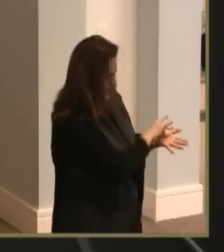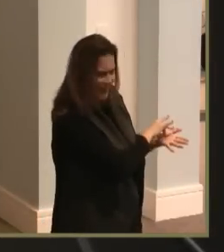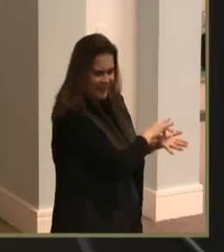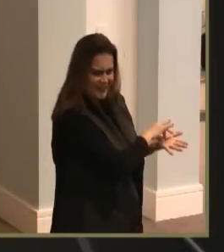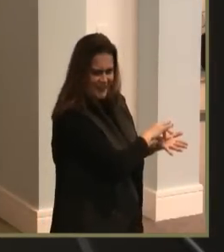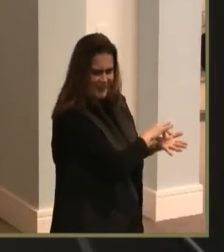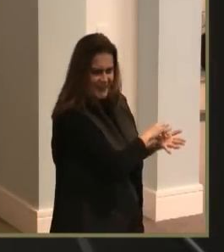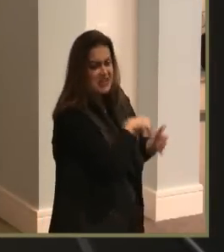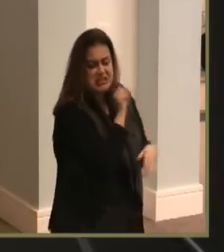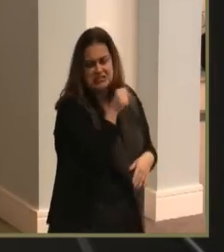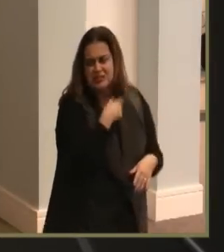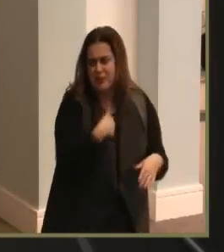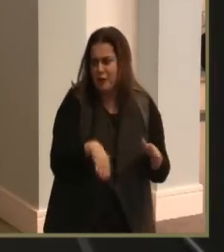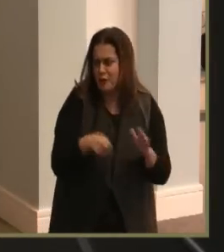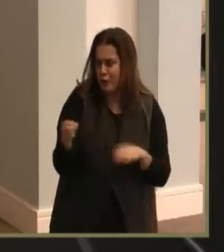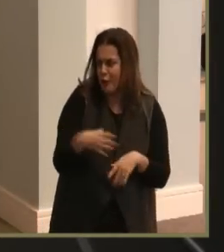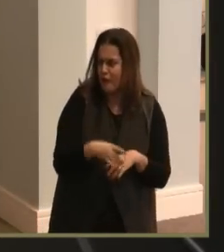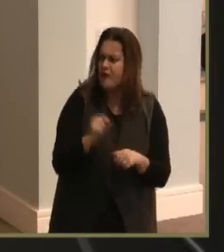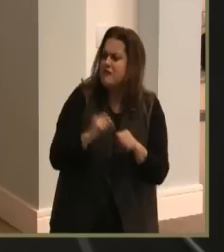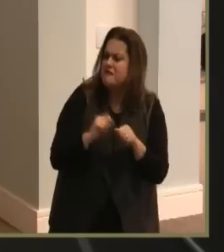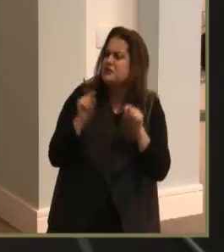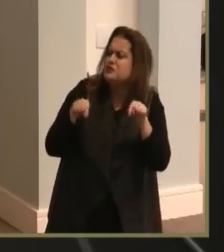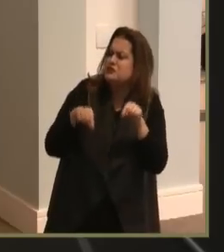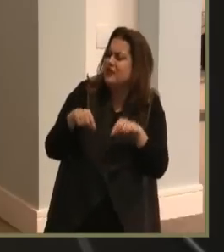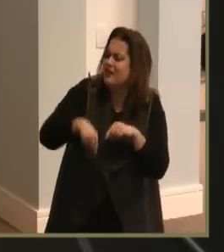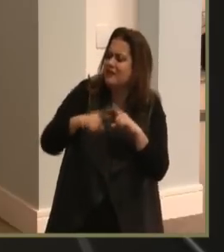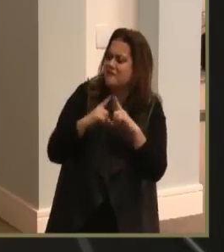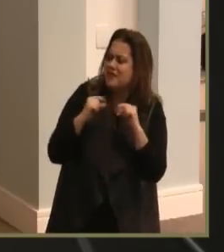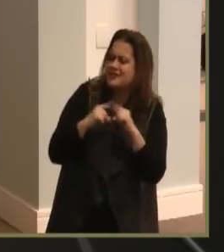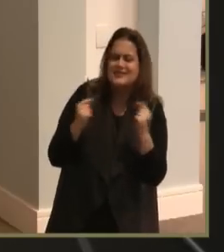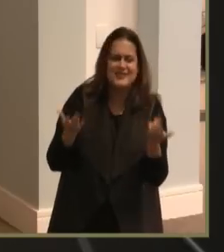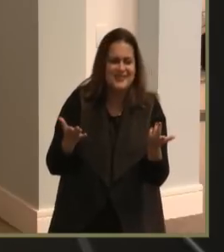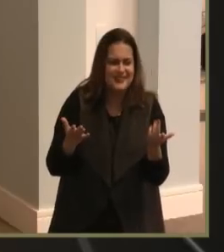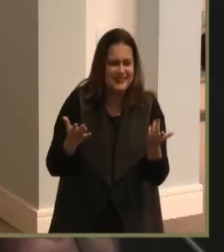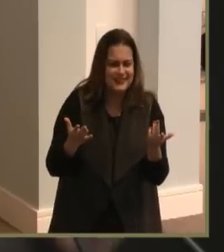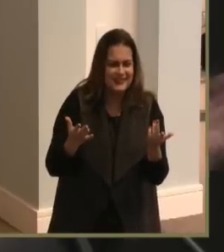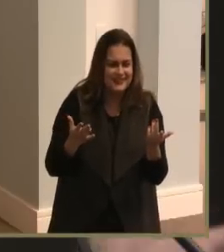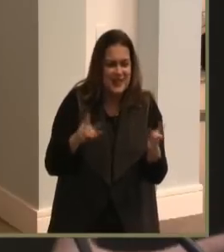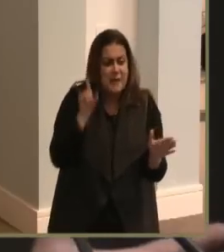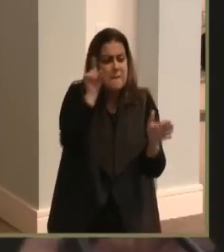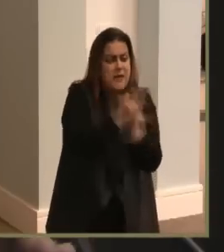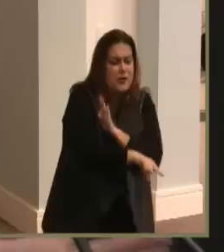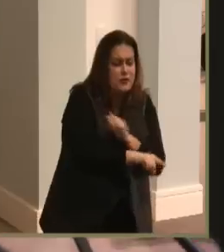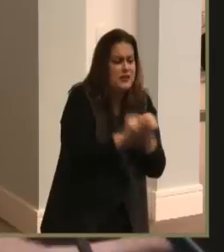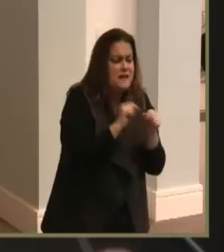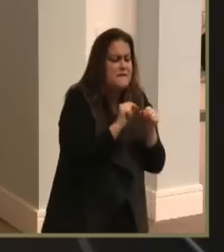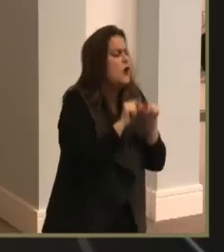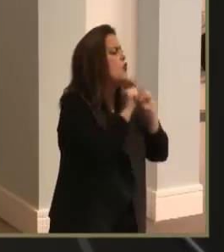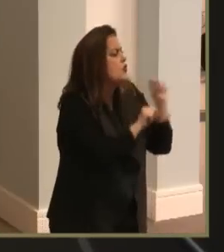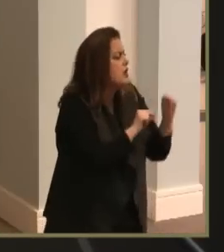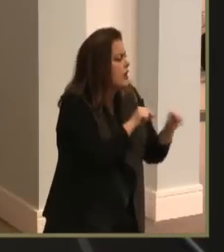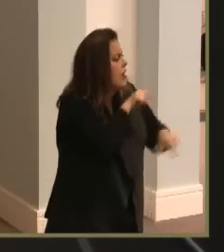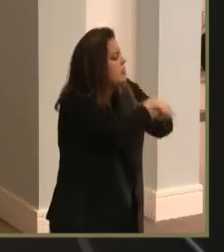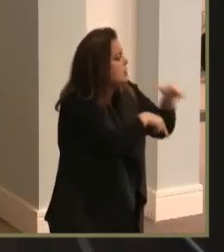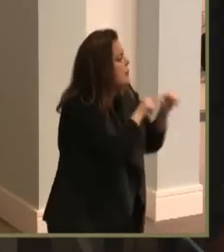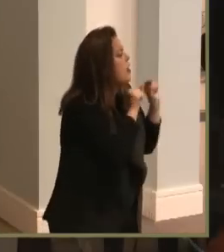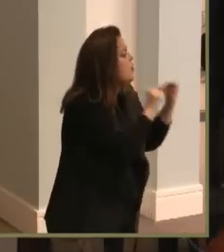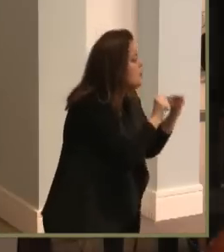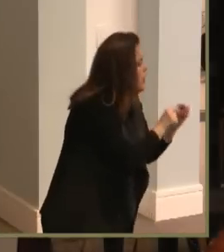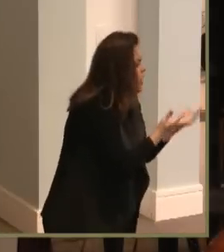Sim, eu sou novo aqui no prédio. O que você está fazendo aqui em Brasília? Aquela pergunta: o que você faz? Em que trabalho você